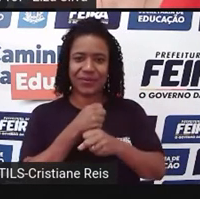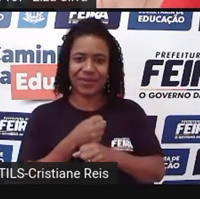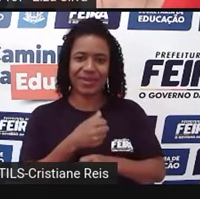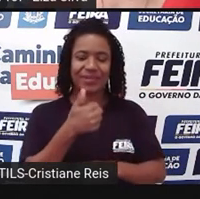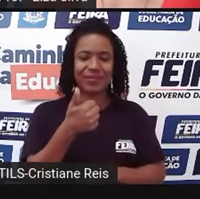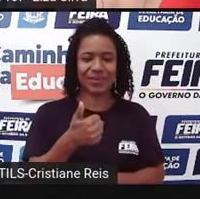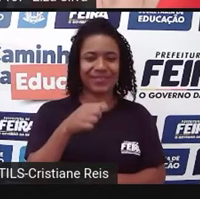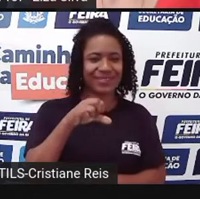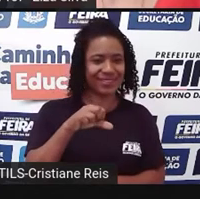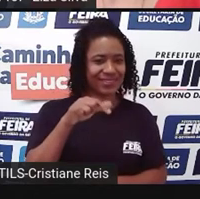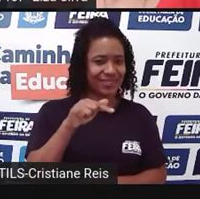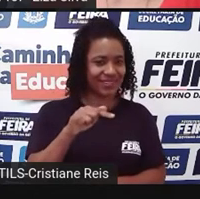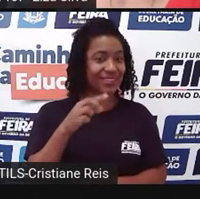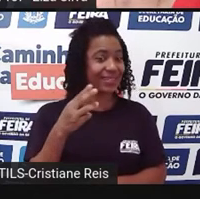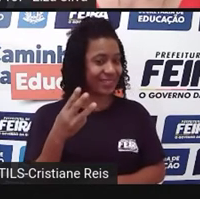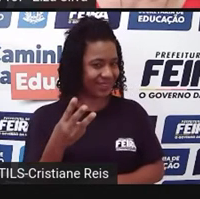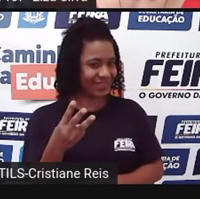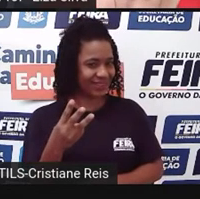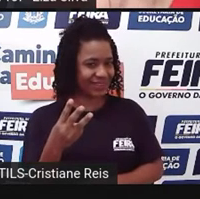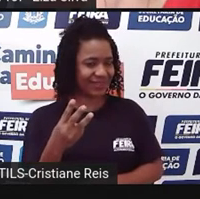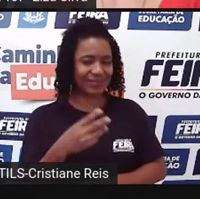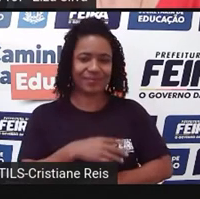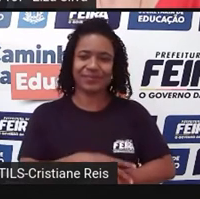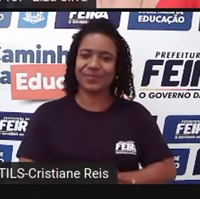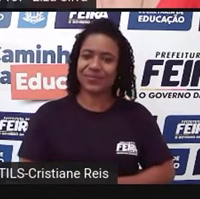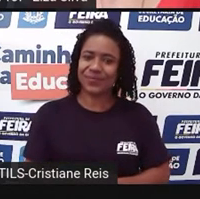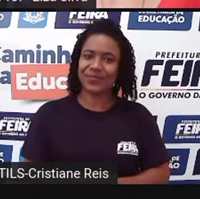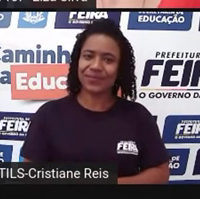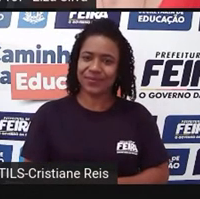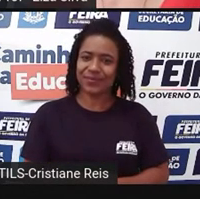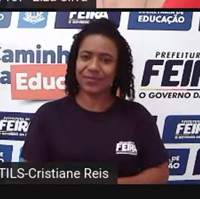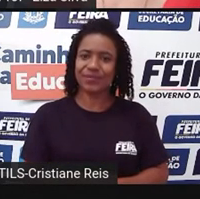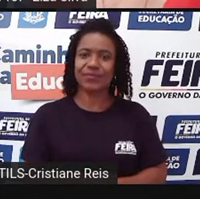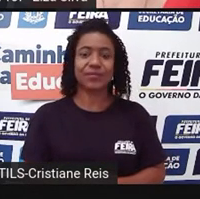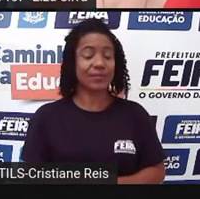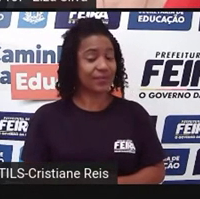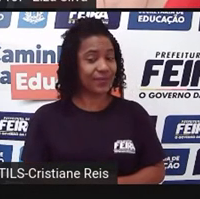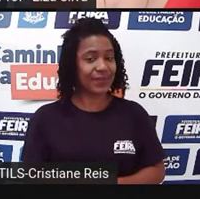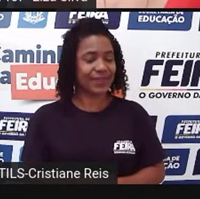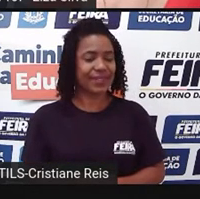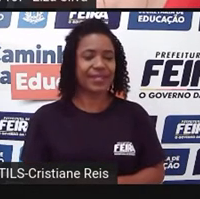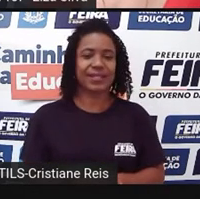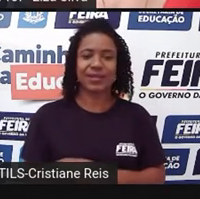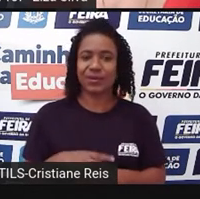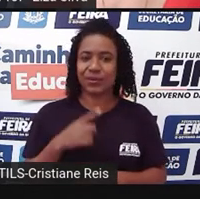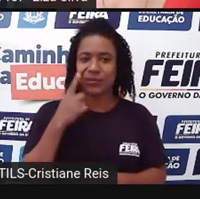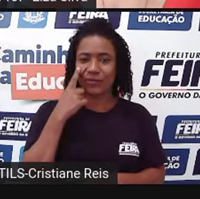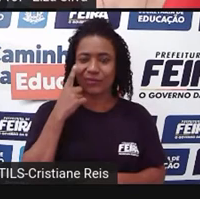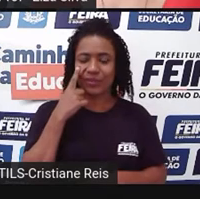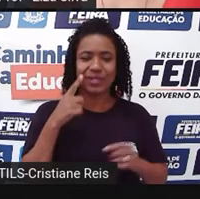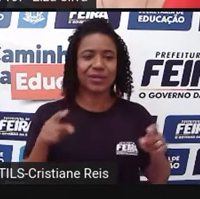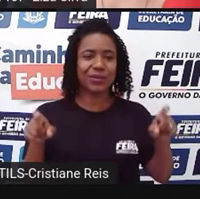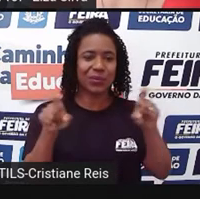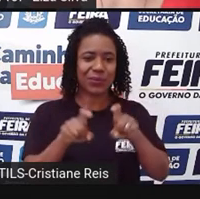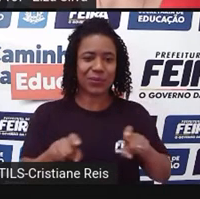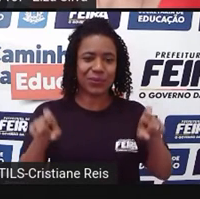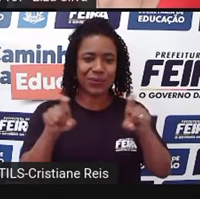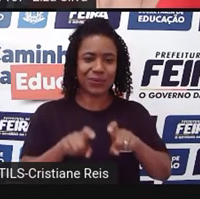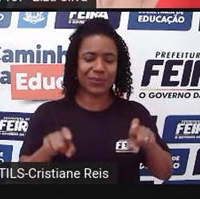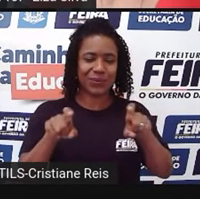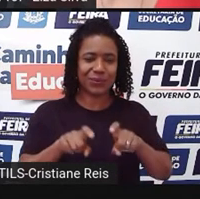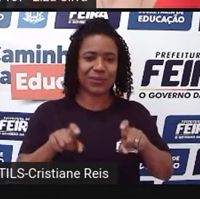1973 next one computador portátil e vejamos aqui